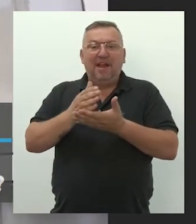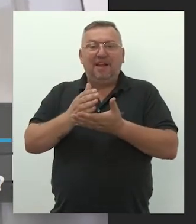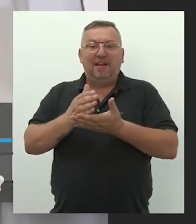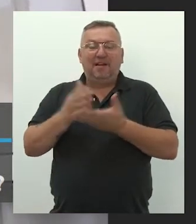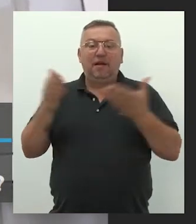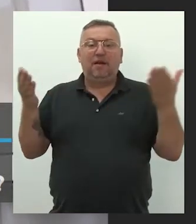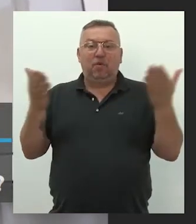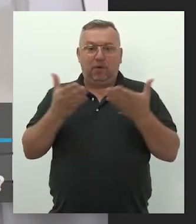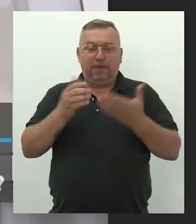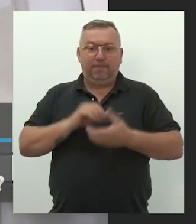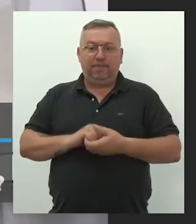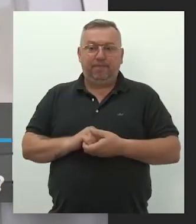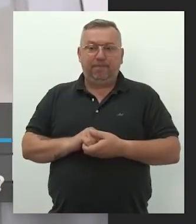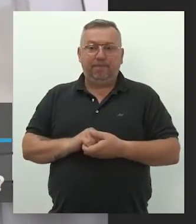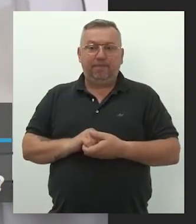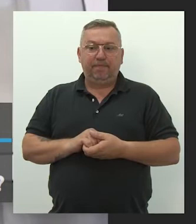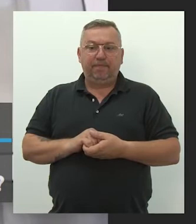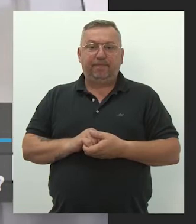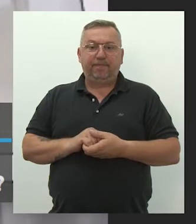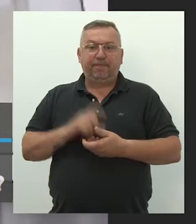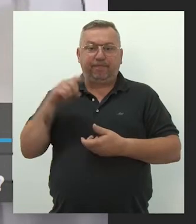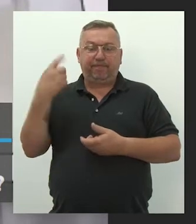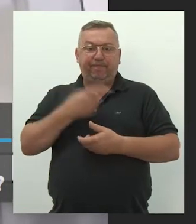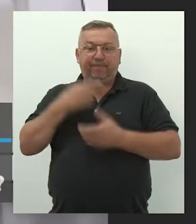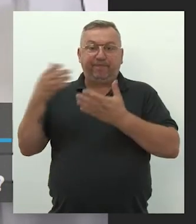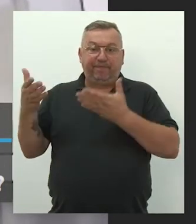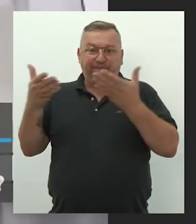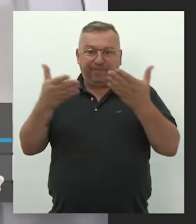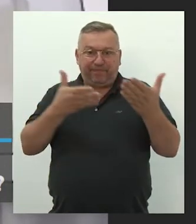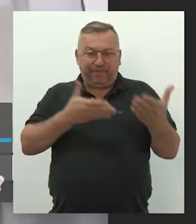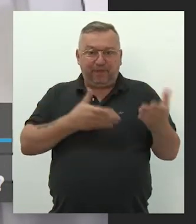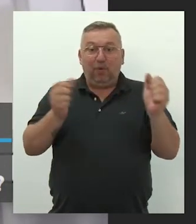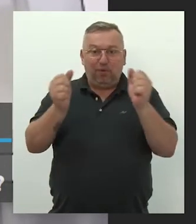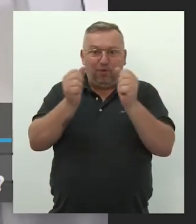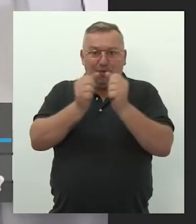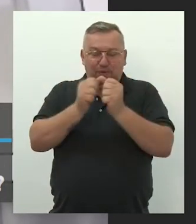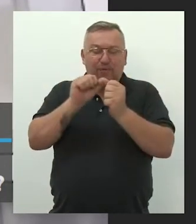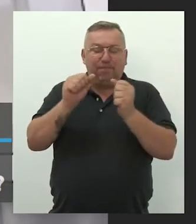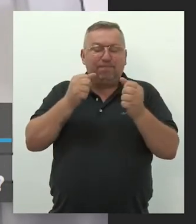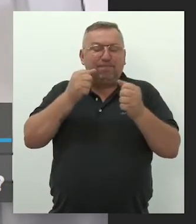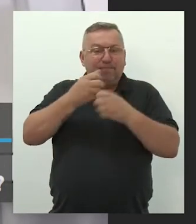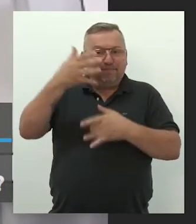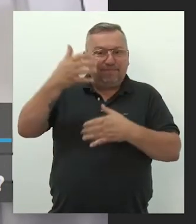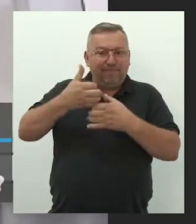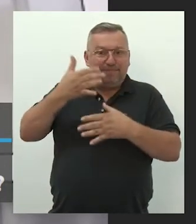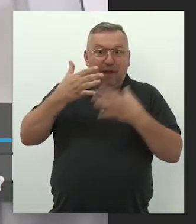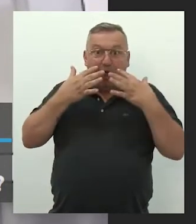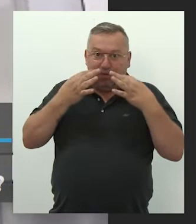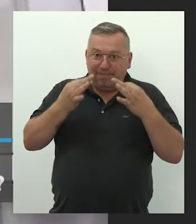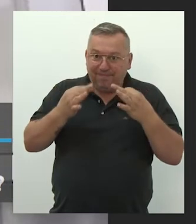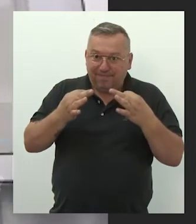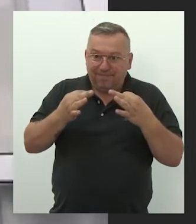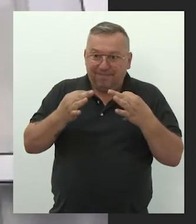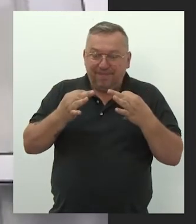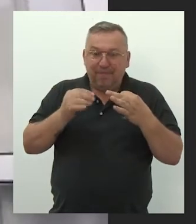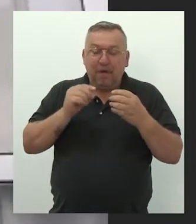Agora, gente, nós vamos convidá-los a compartilhar conosco no chat. Prestem atenção. De